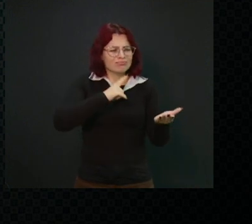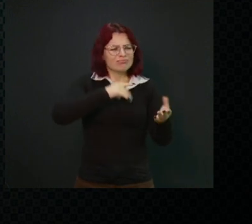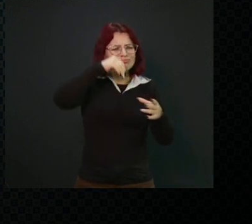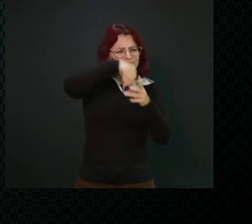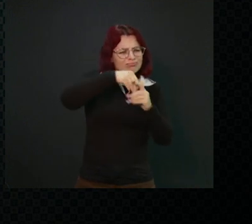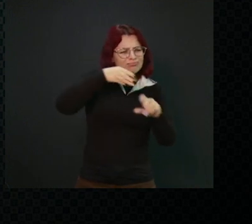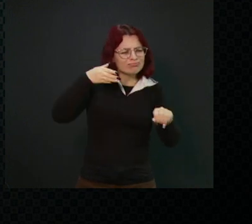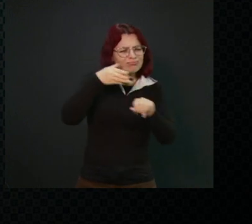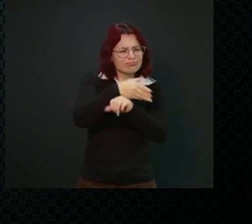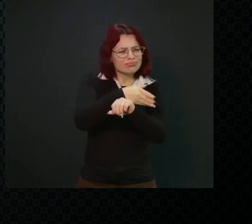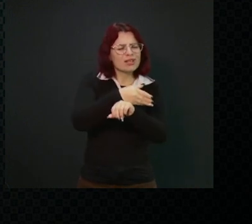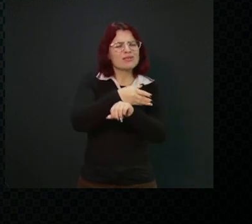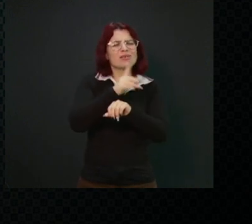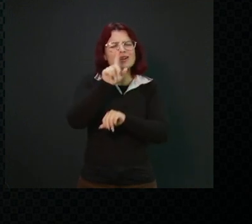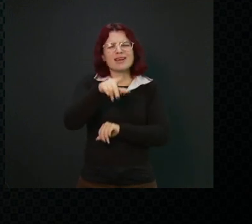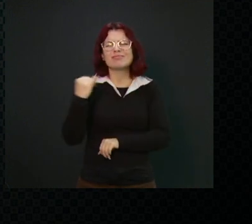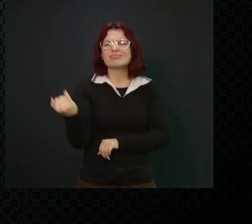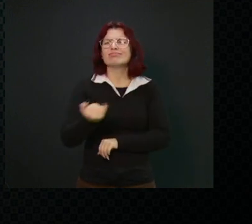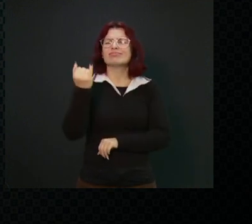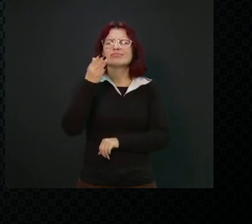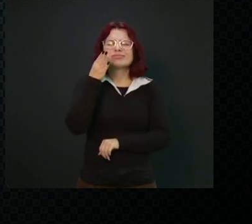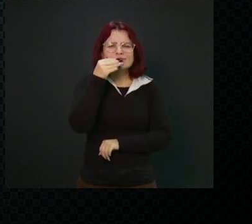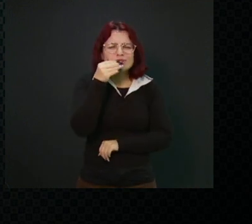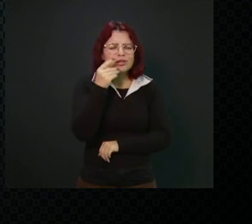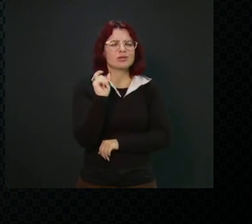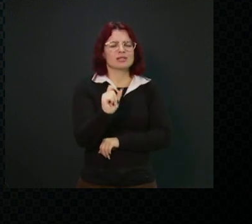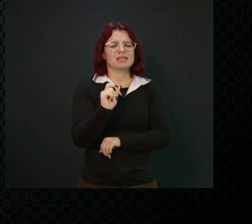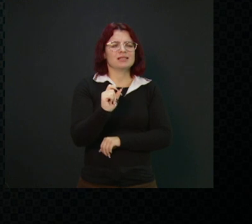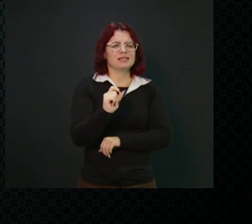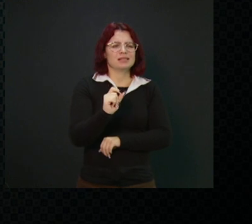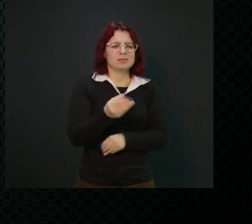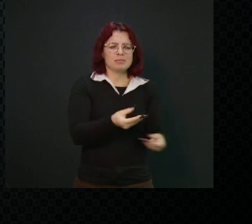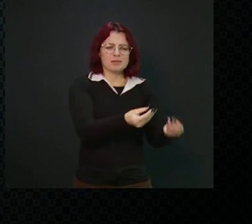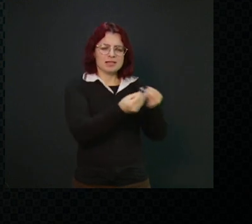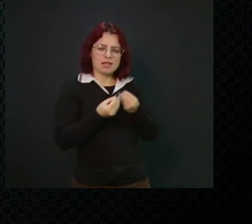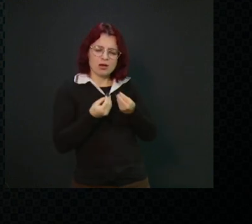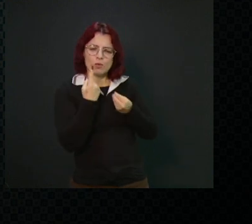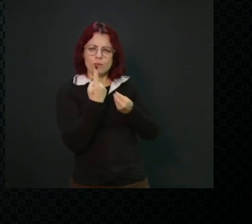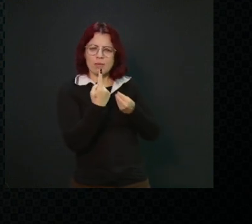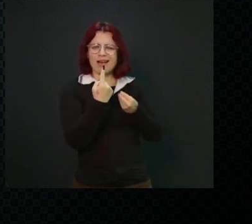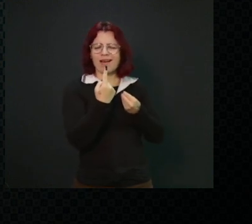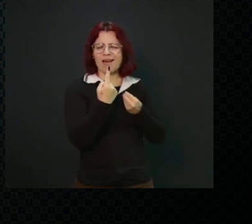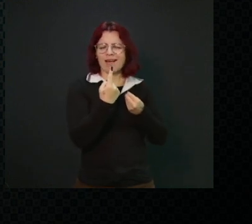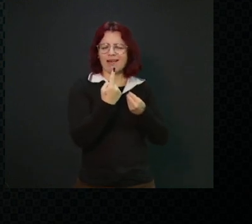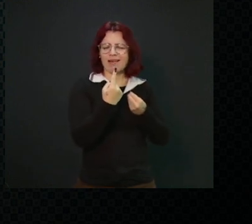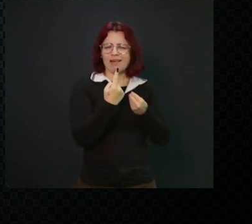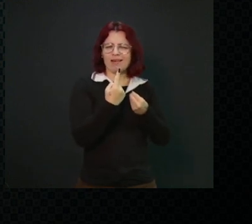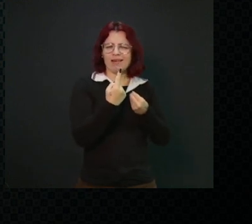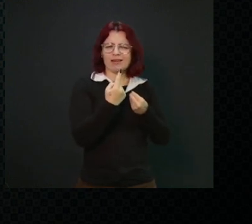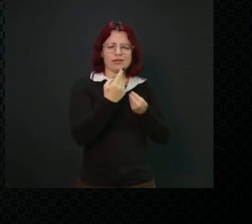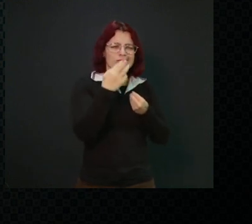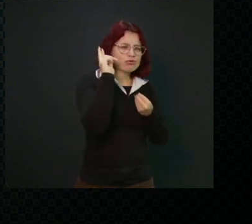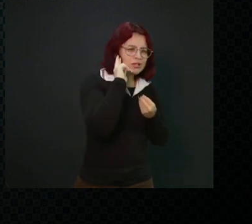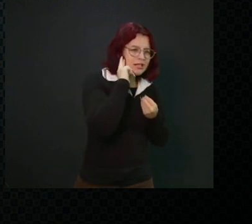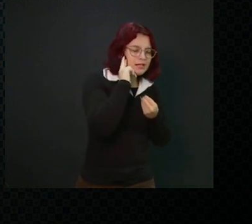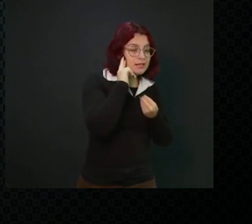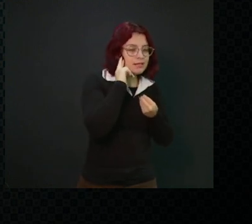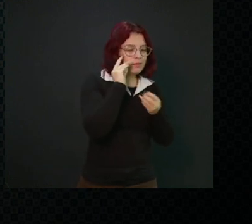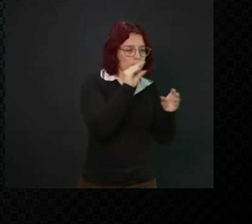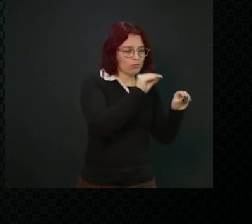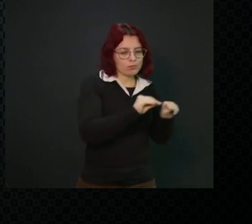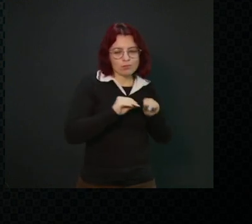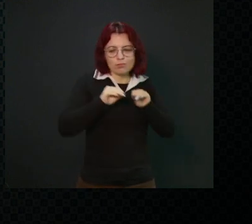e é um sujeito muito interessante, né, professor Carlos? Porque ele sai de uma classificação, que é da surdez, para entrar na categoria